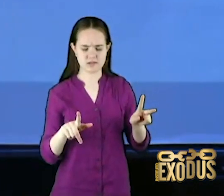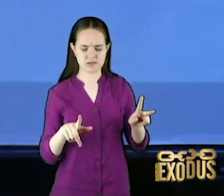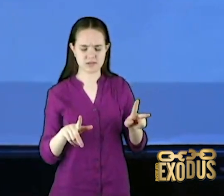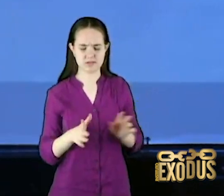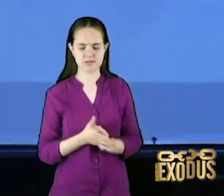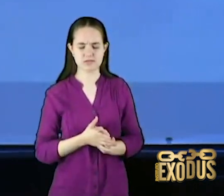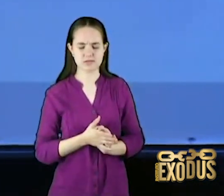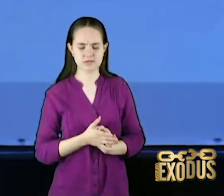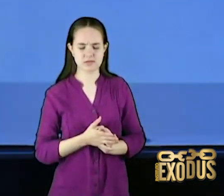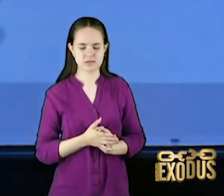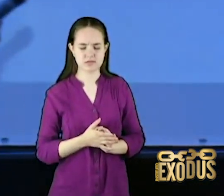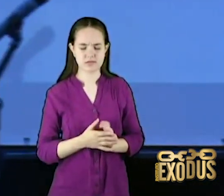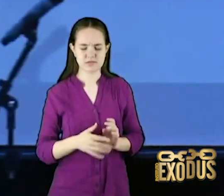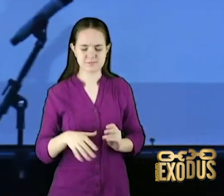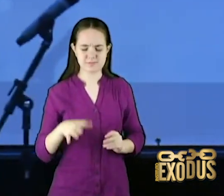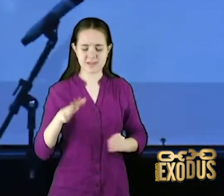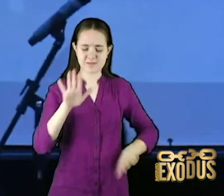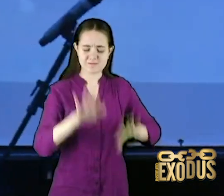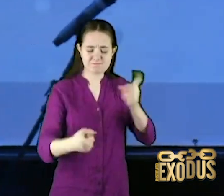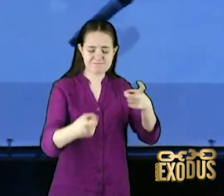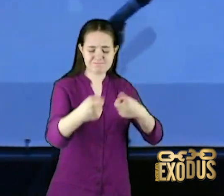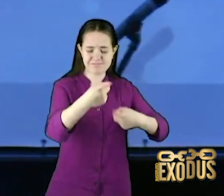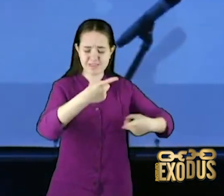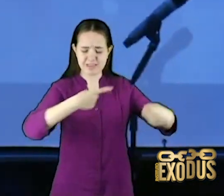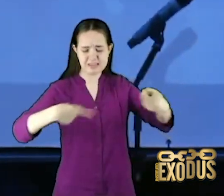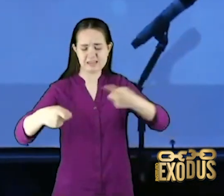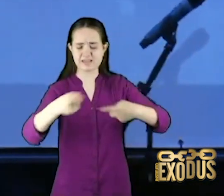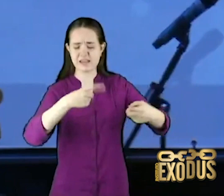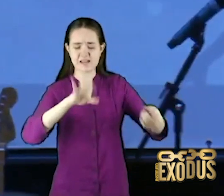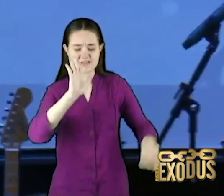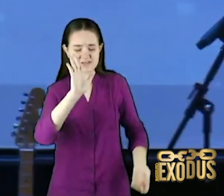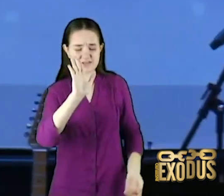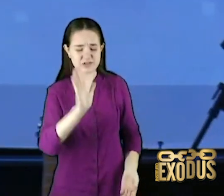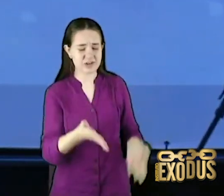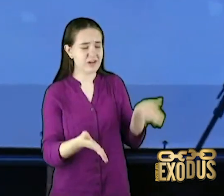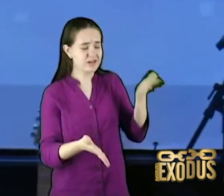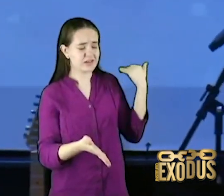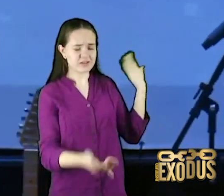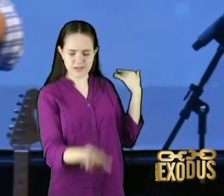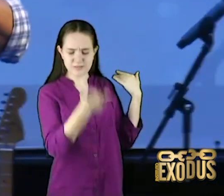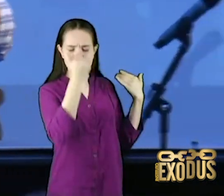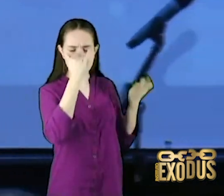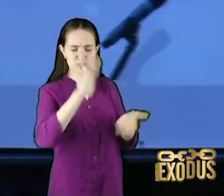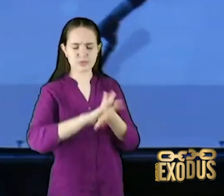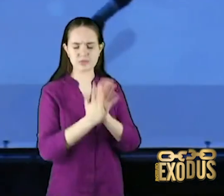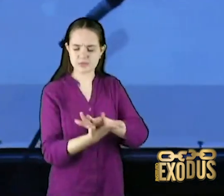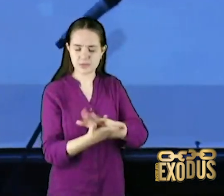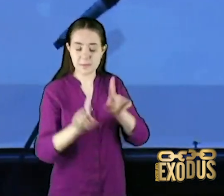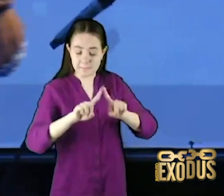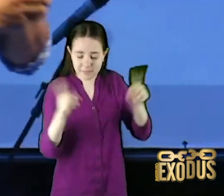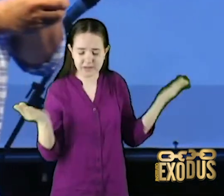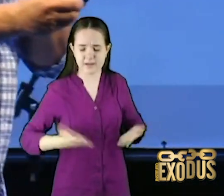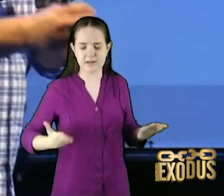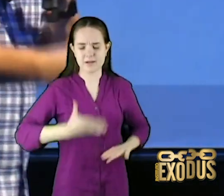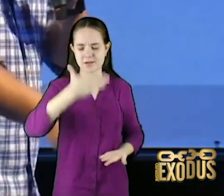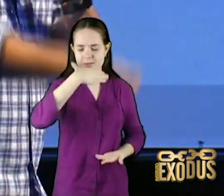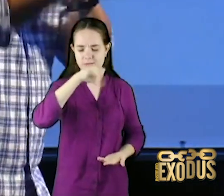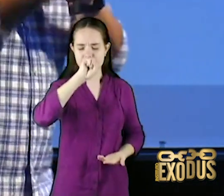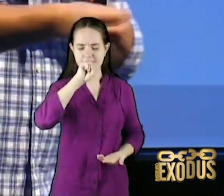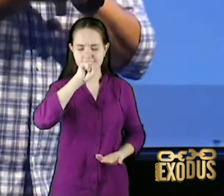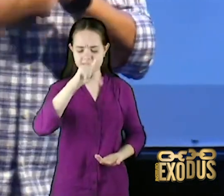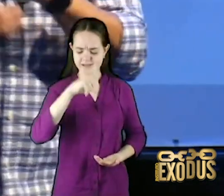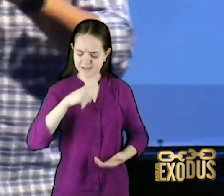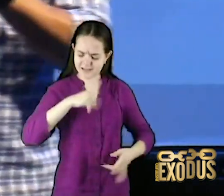perdidas, são guerras que eles já foram derrotados, mas agora, Pai, há